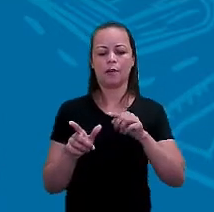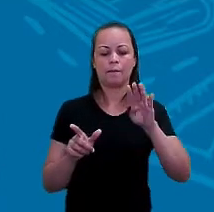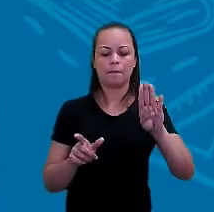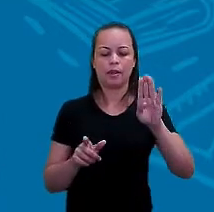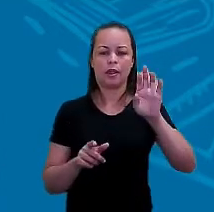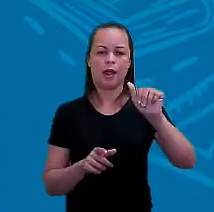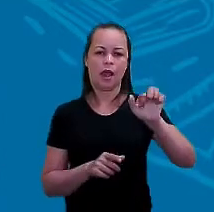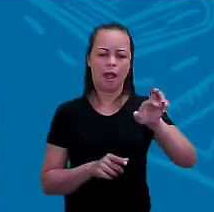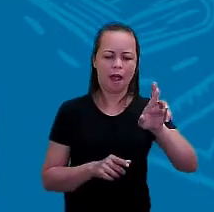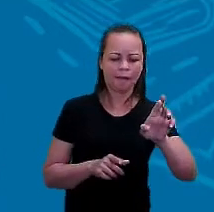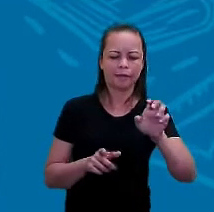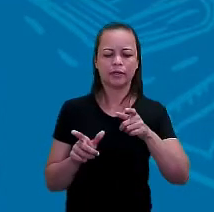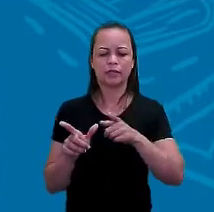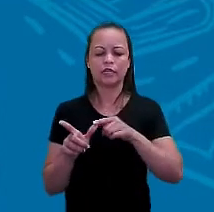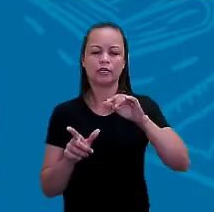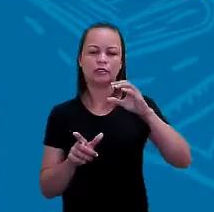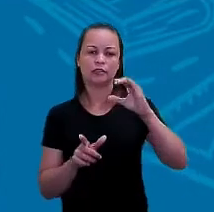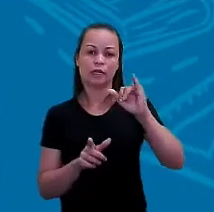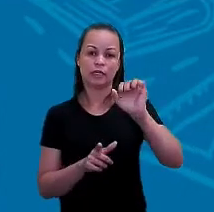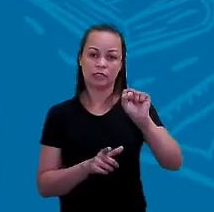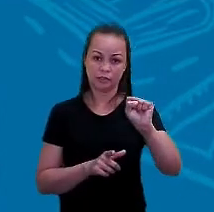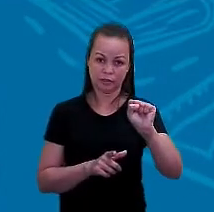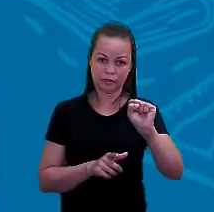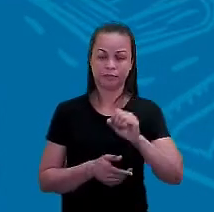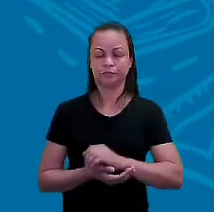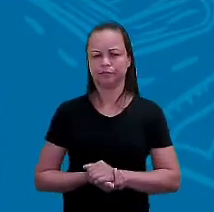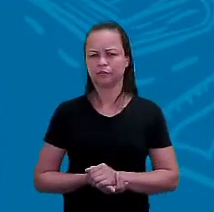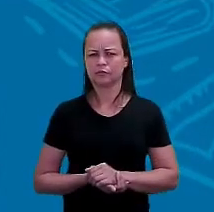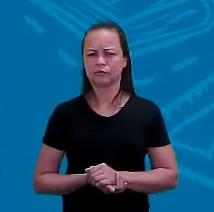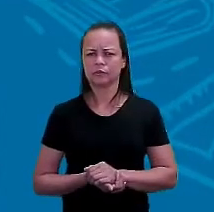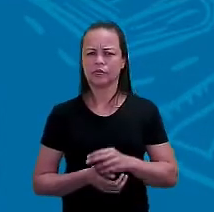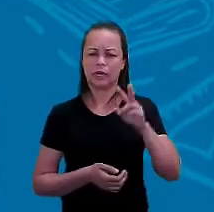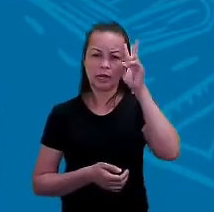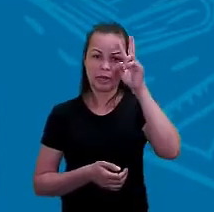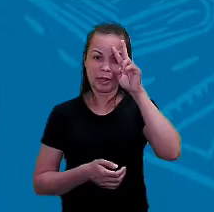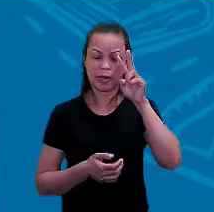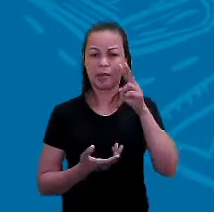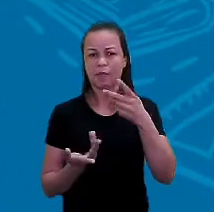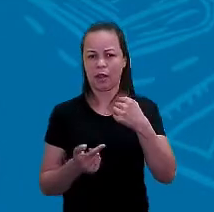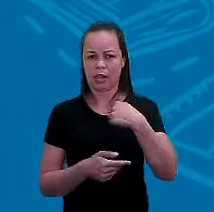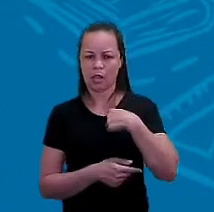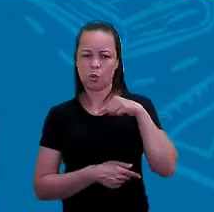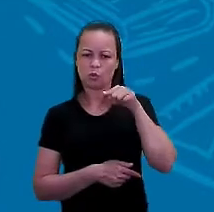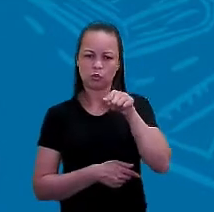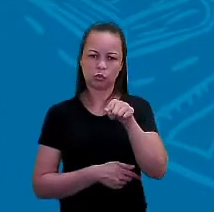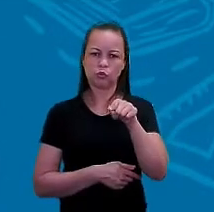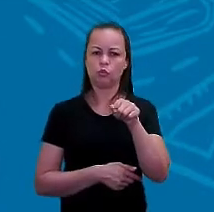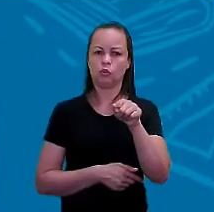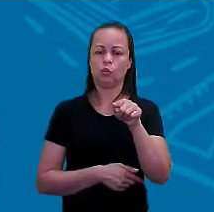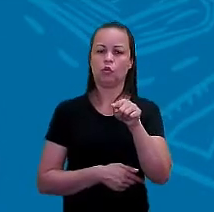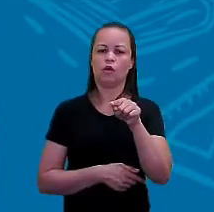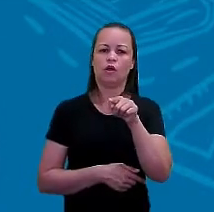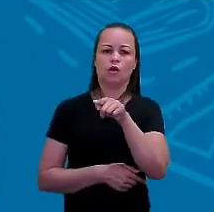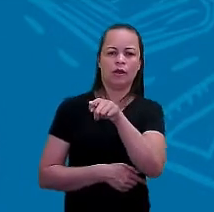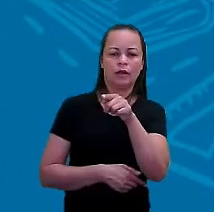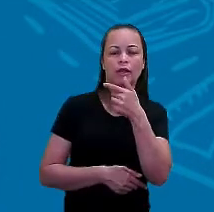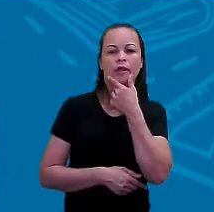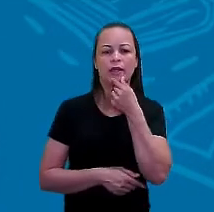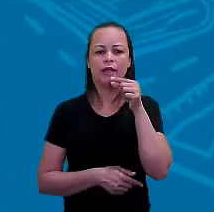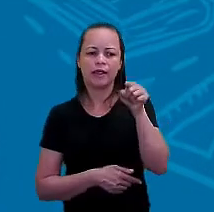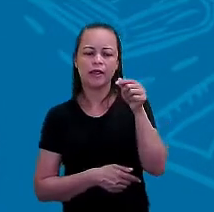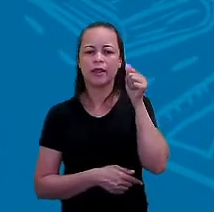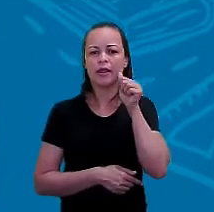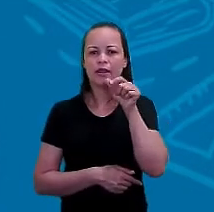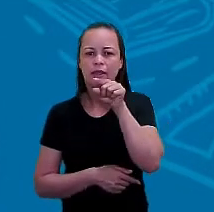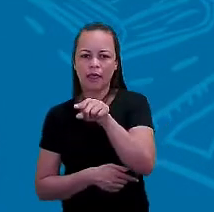ou they is tall. Lembra da conjugação? Are, you, he, she, it, we, you and they. They,